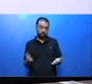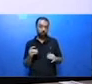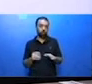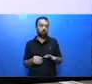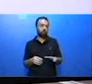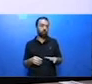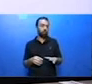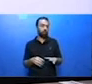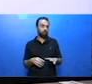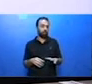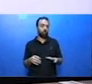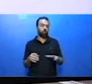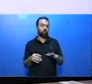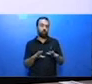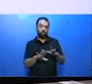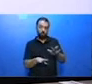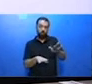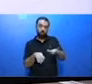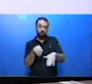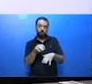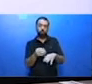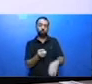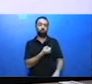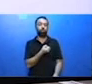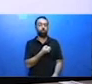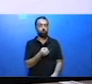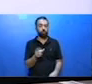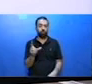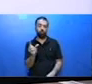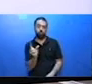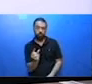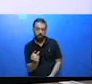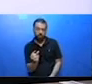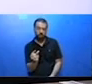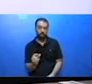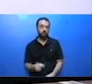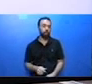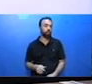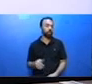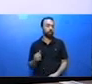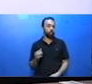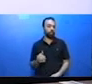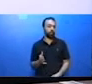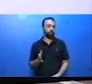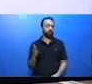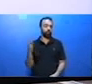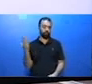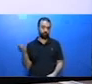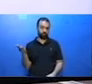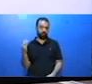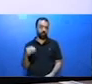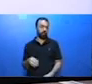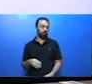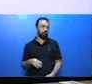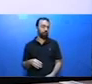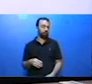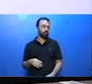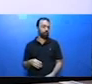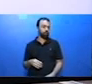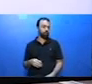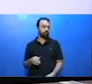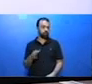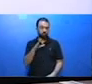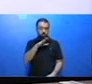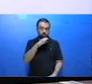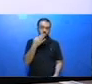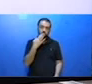tá? Muito menor, quer dizer, ele usou menos. E o Victor Hugo? Vamos olhar aqui. Vamos olhar